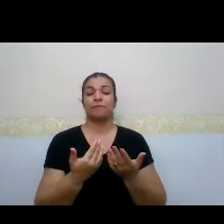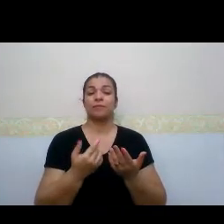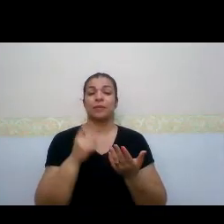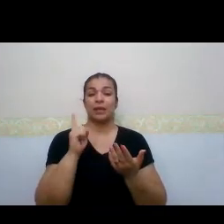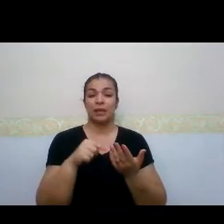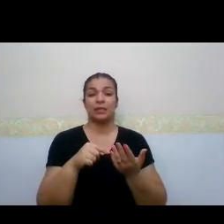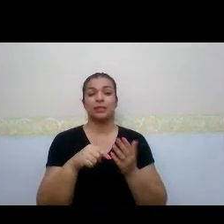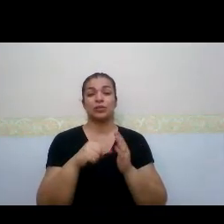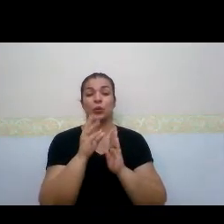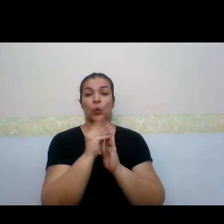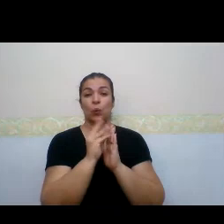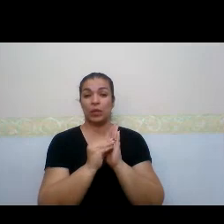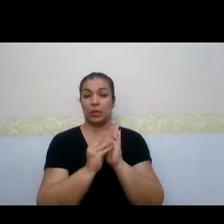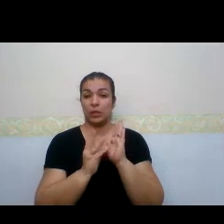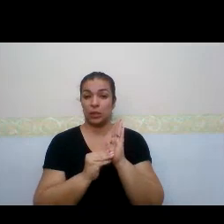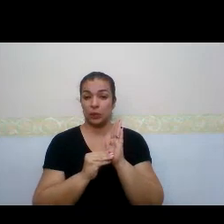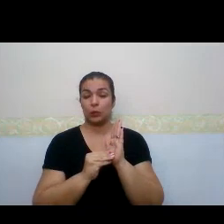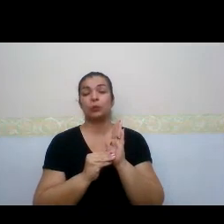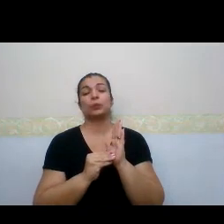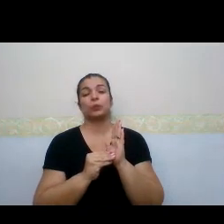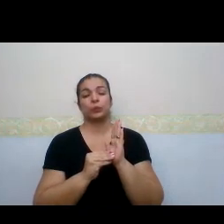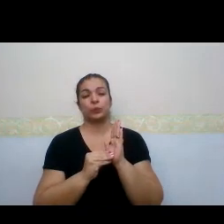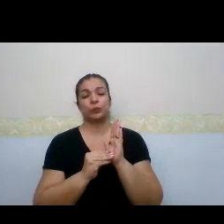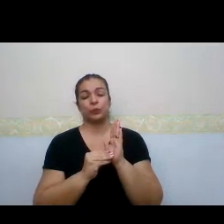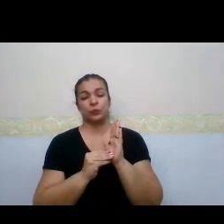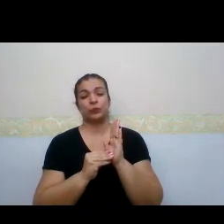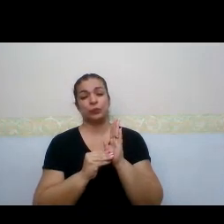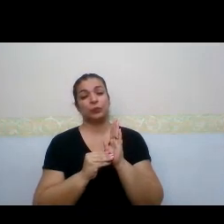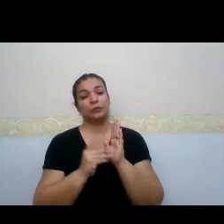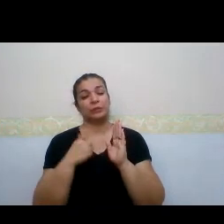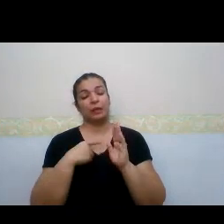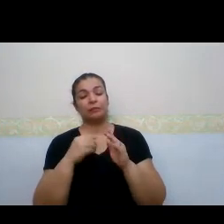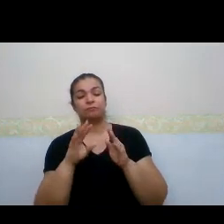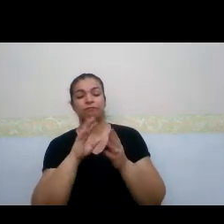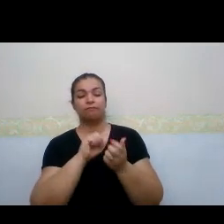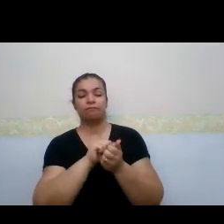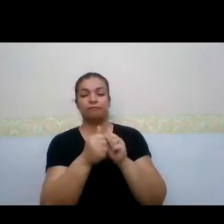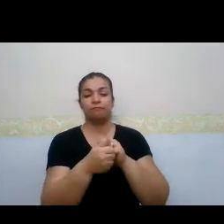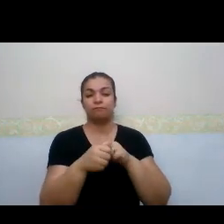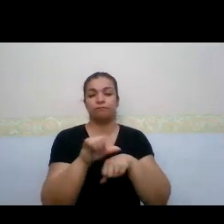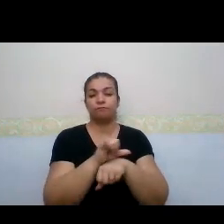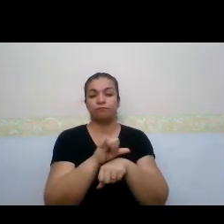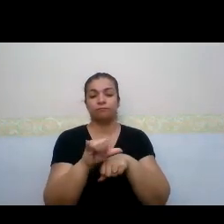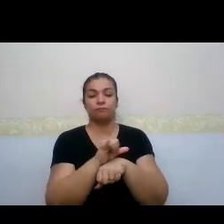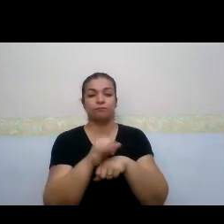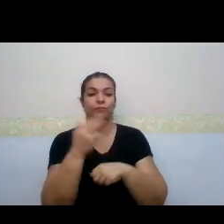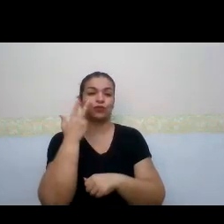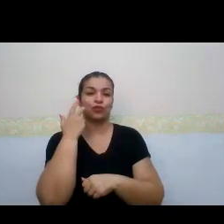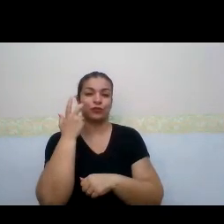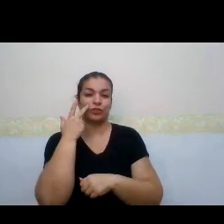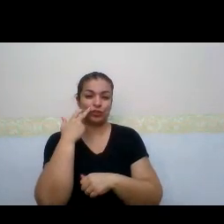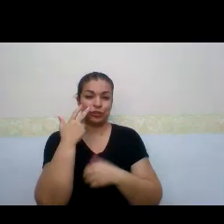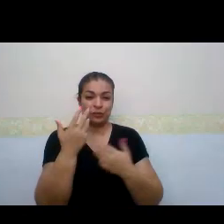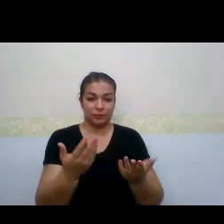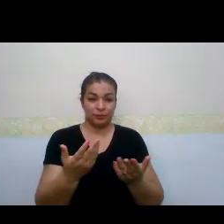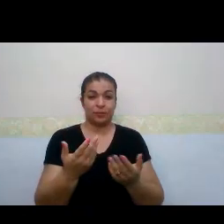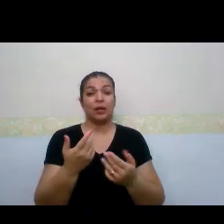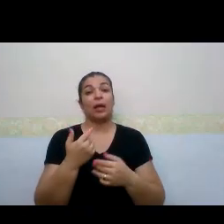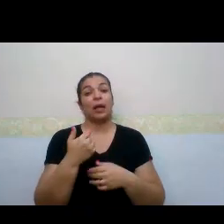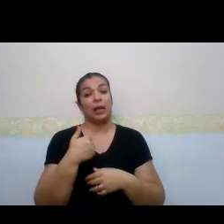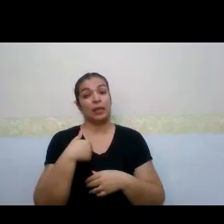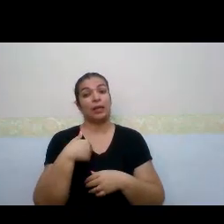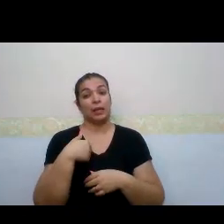ensinando de uma maneira lúdica para os estudantes. Aí, quem é que chega na porta da sala de aula